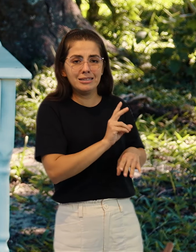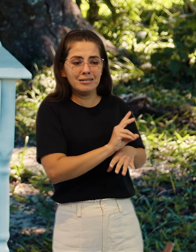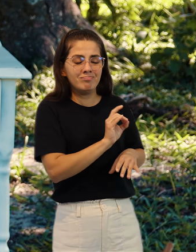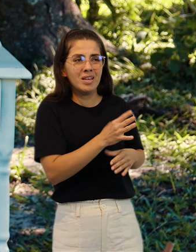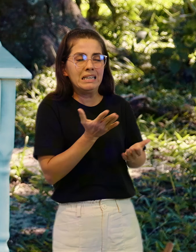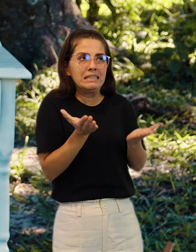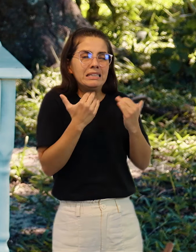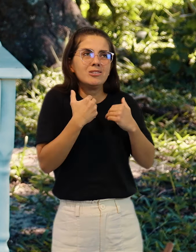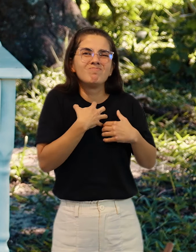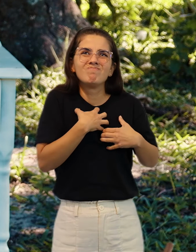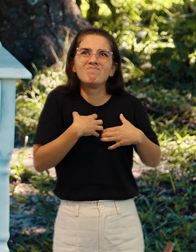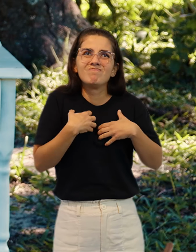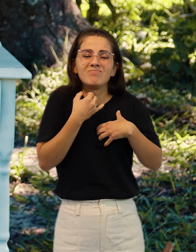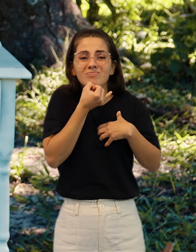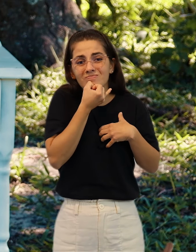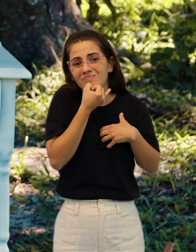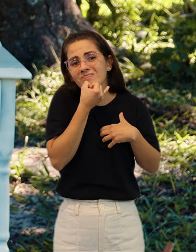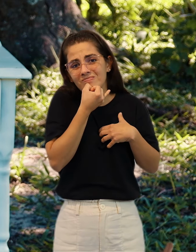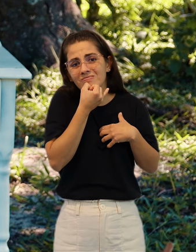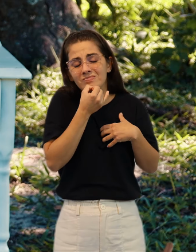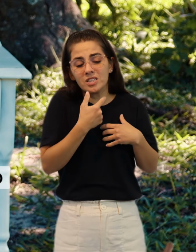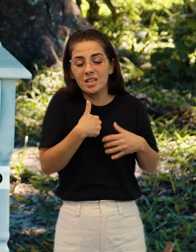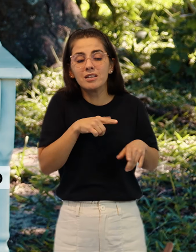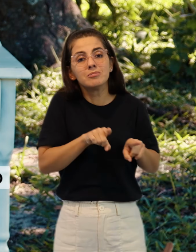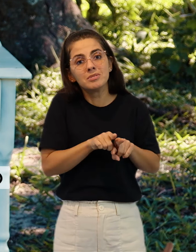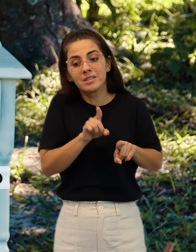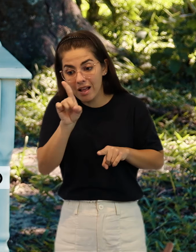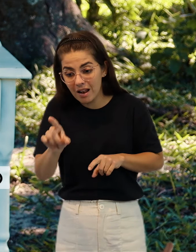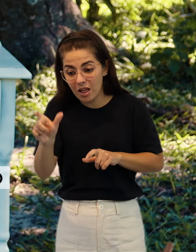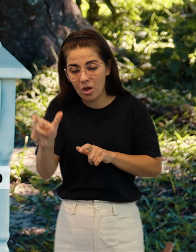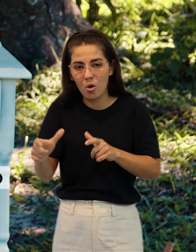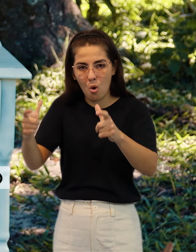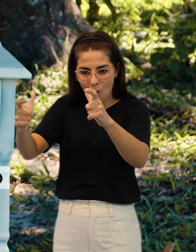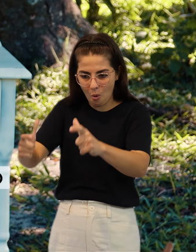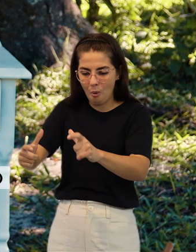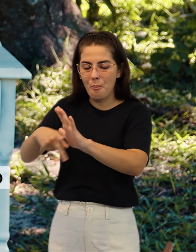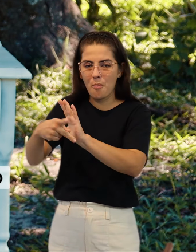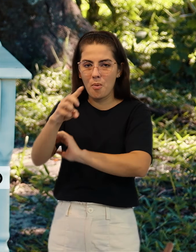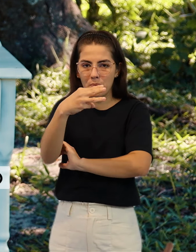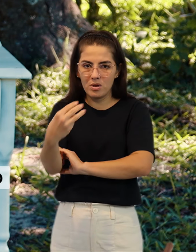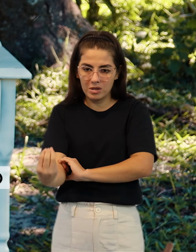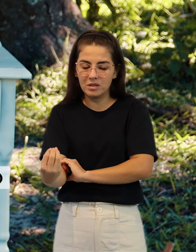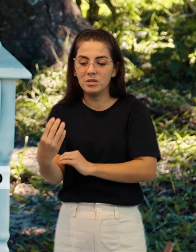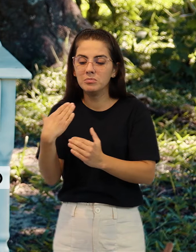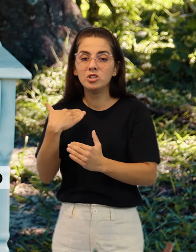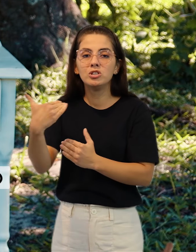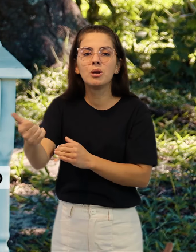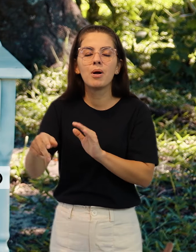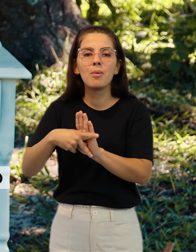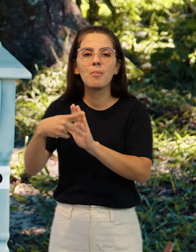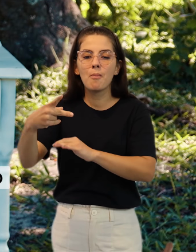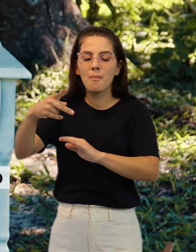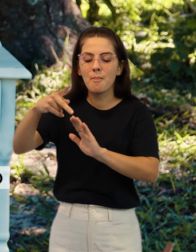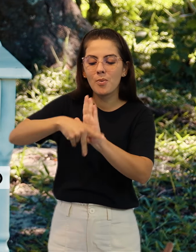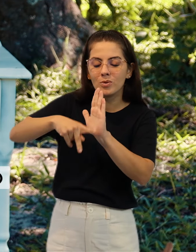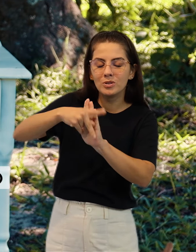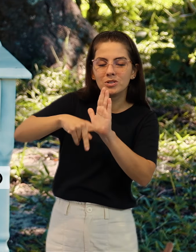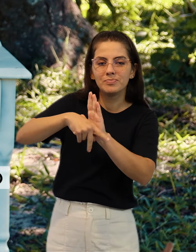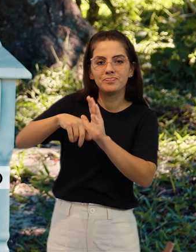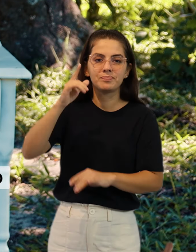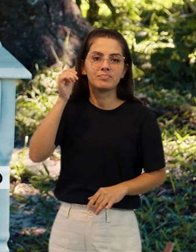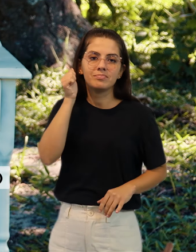trabalho, aquilo estava me entristecendo um pouco. E foi ali também que eu conheci, daí fui chamada para fazer o projeto de